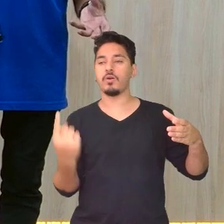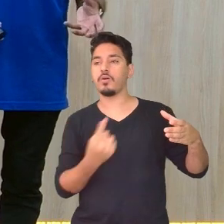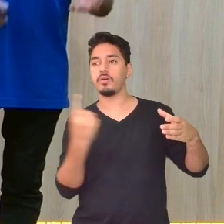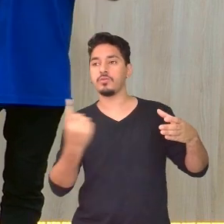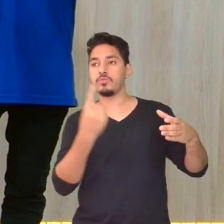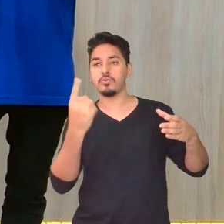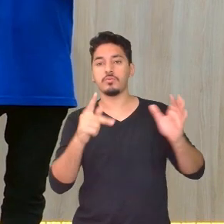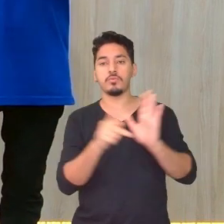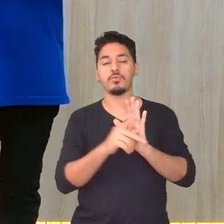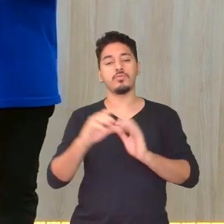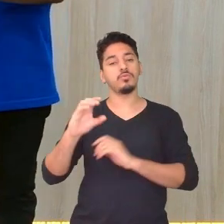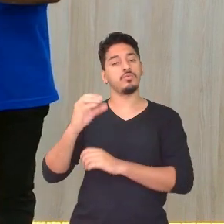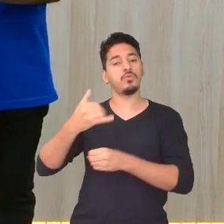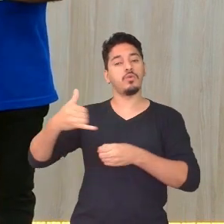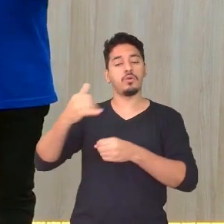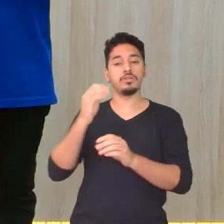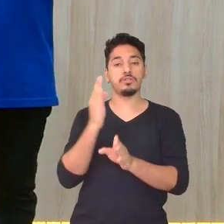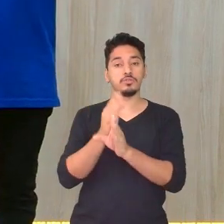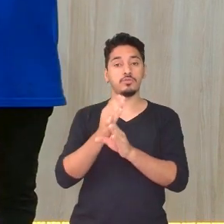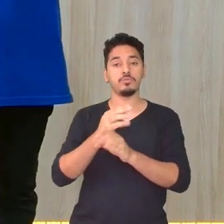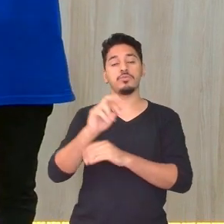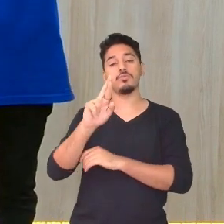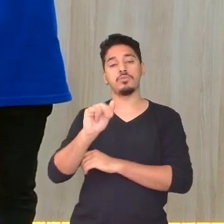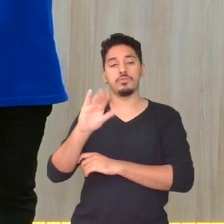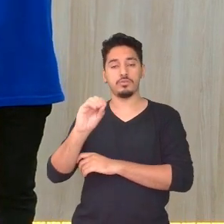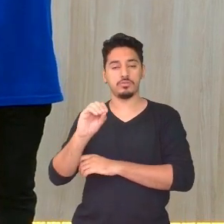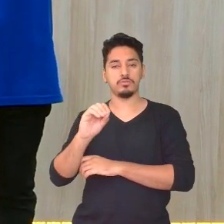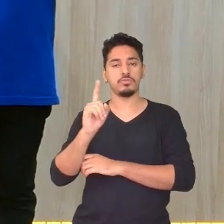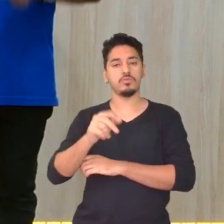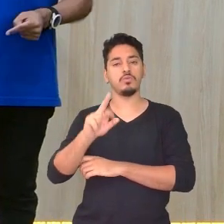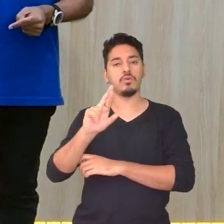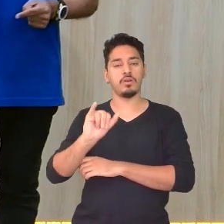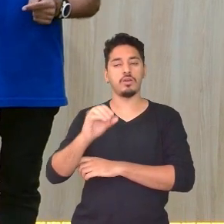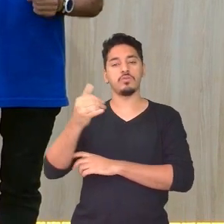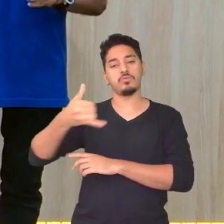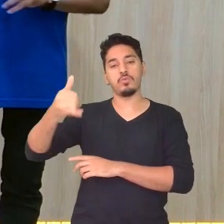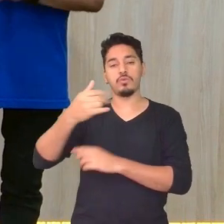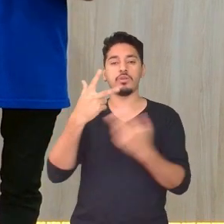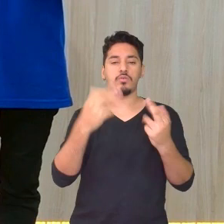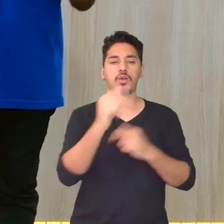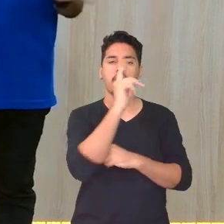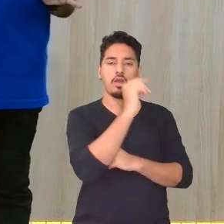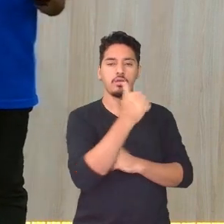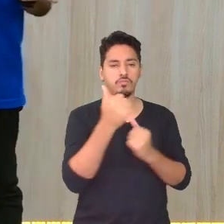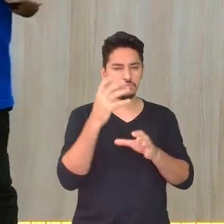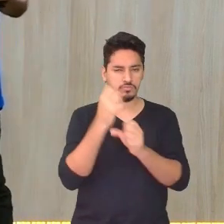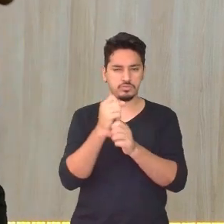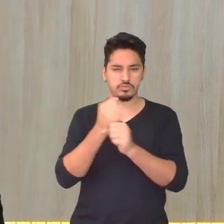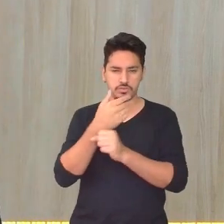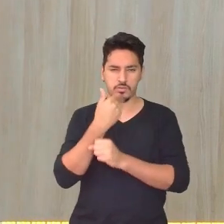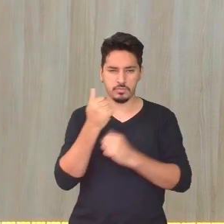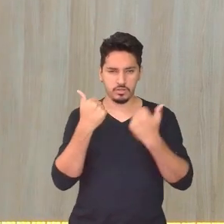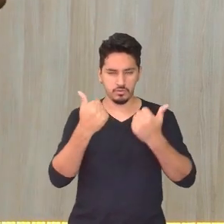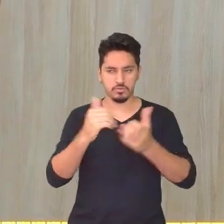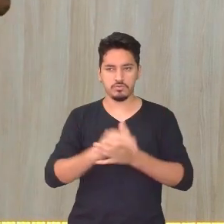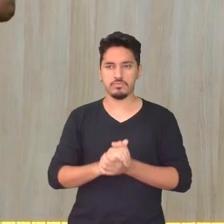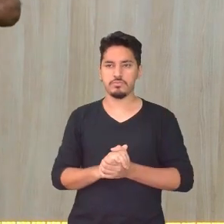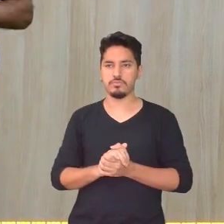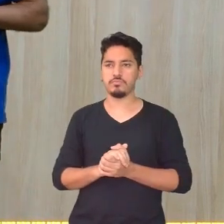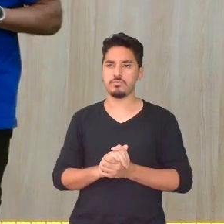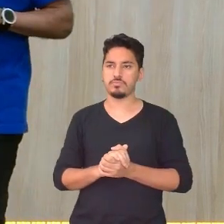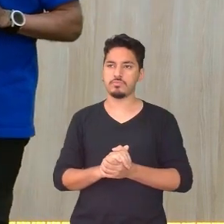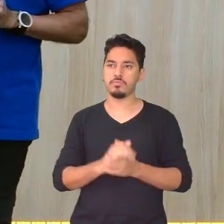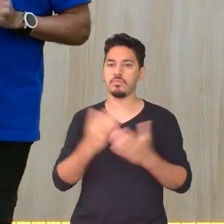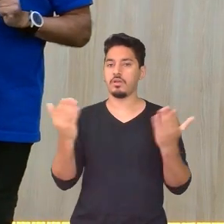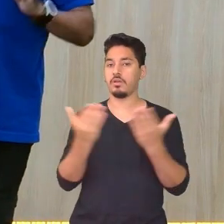do óleo, e descobrir que é um raio, que o mesmo raio do óleo vai ser o raio da água. Ricardinho, vamos fazer a continha que é melhor, né? Bora lá. Bora desenvolver para a gente